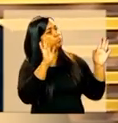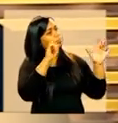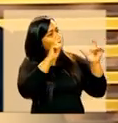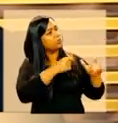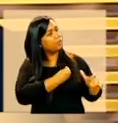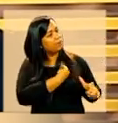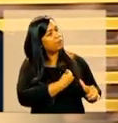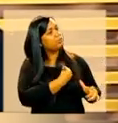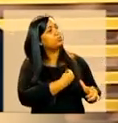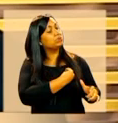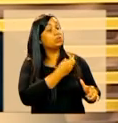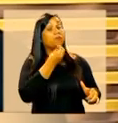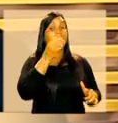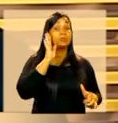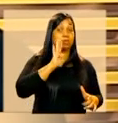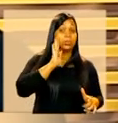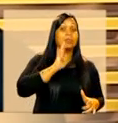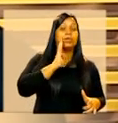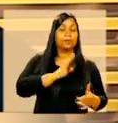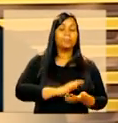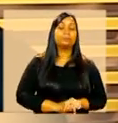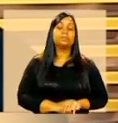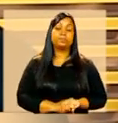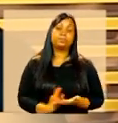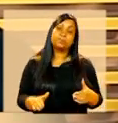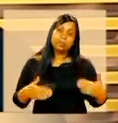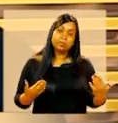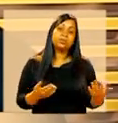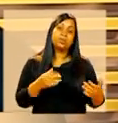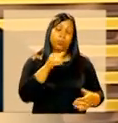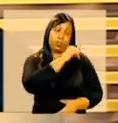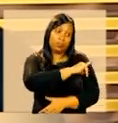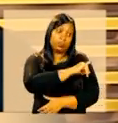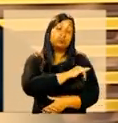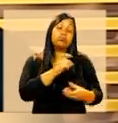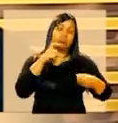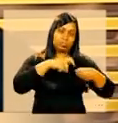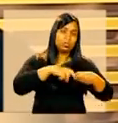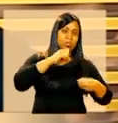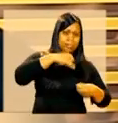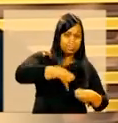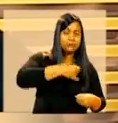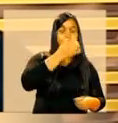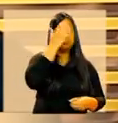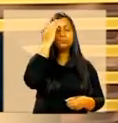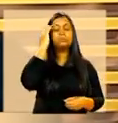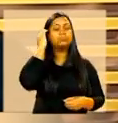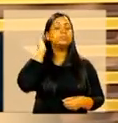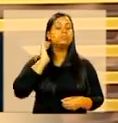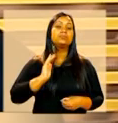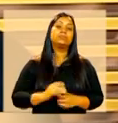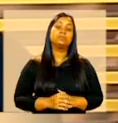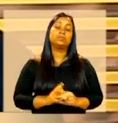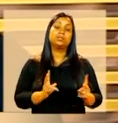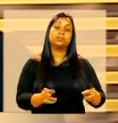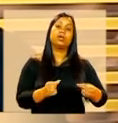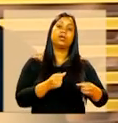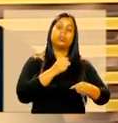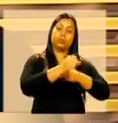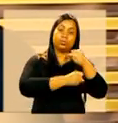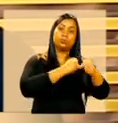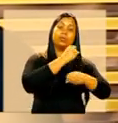está. É muito bacana esse processo. Então, Rio de Janeiro é um lugar que eu voltaria. Gostaria muito de estar sempre, todo ano